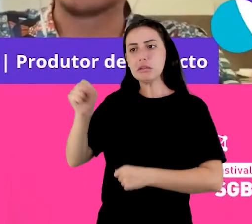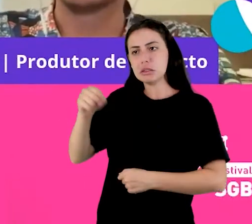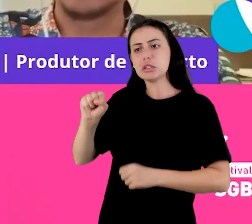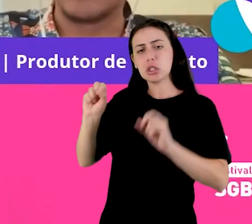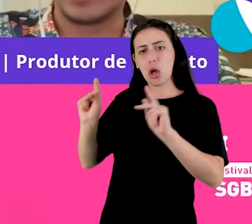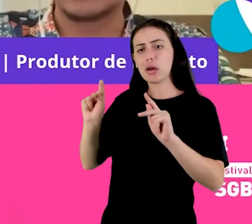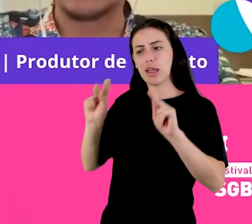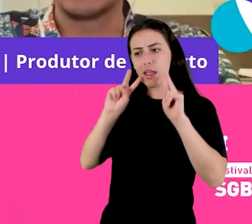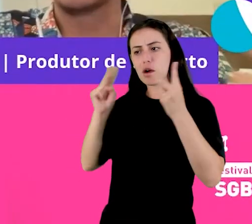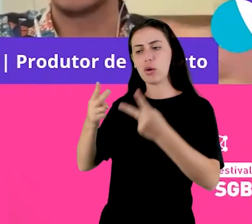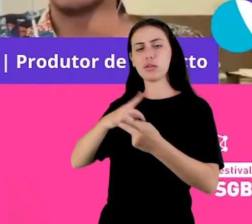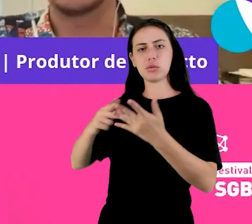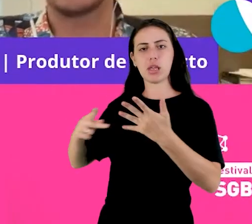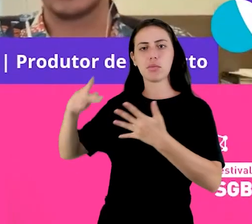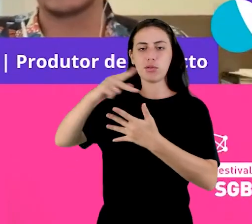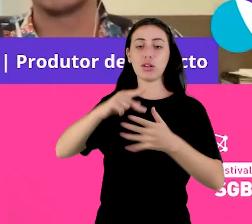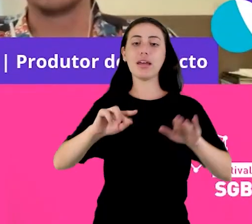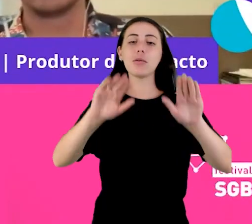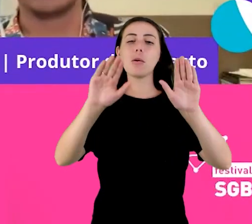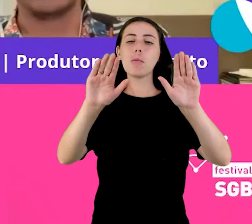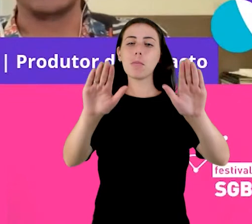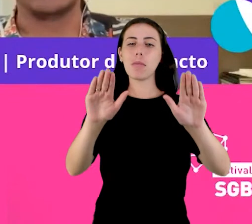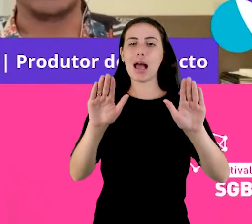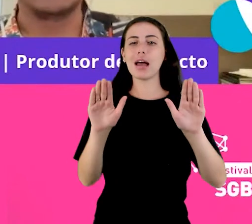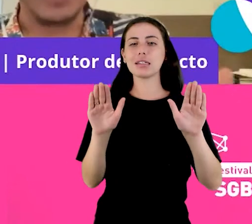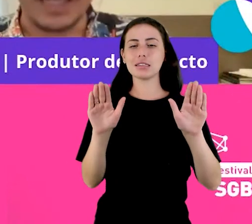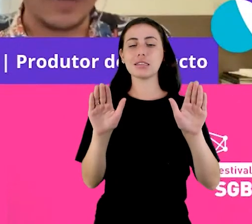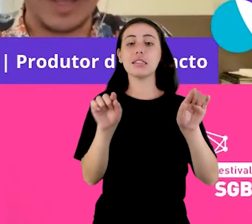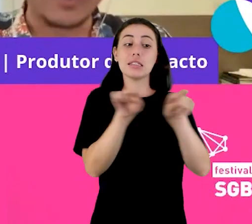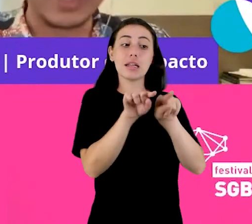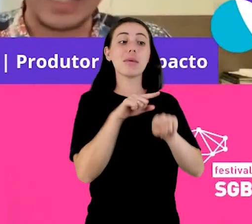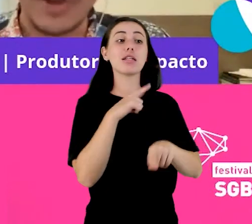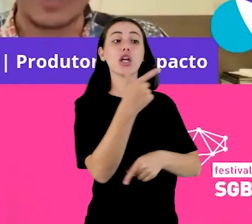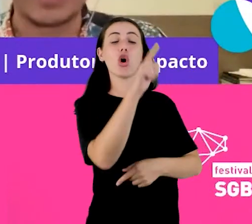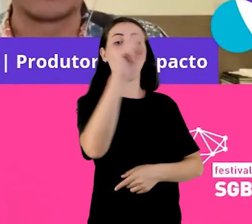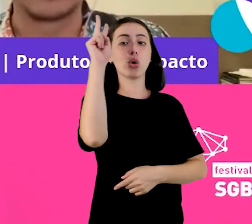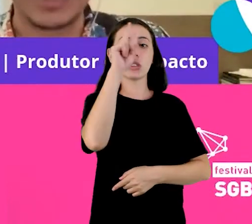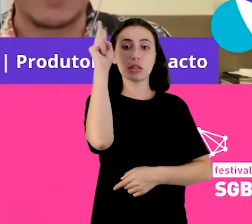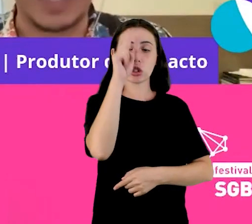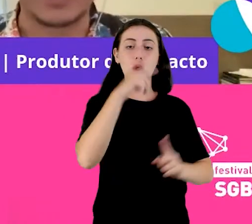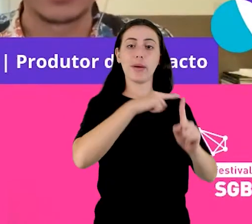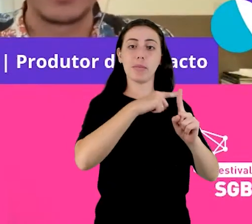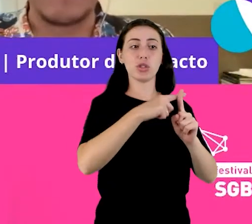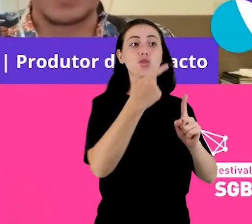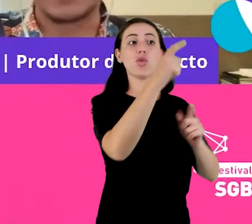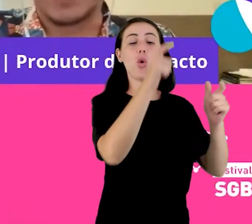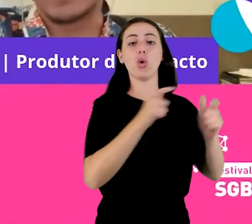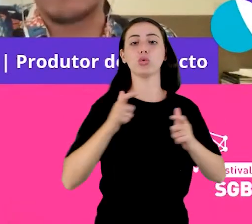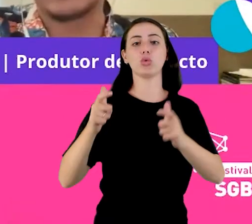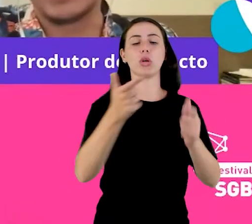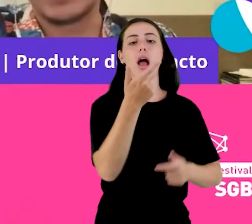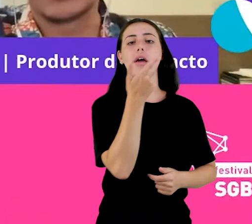branca, que está num lugar de muito privilégio, e por isso essa história acontece. E sim, não se trata de não reconhecer todos esses privilégios,